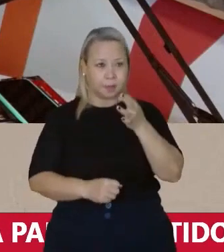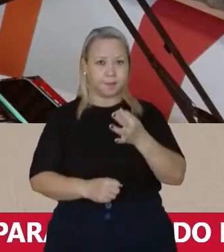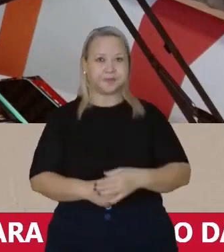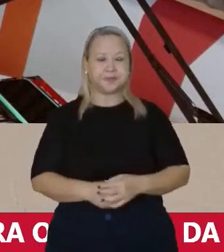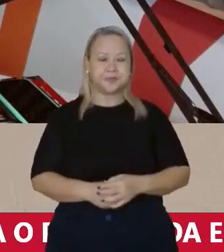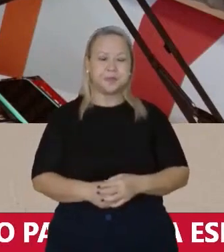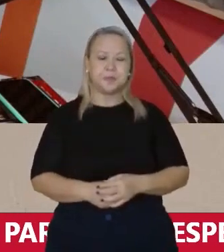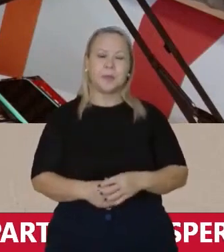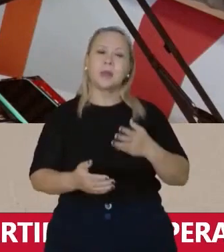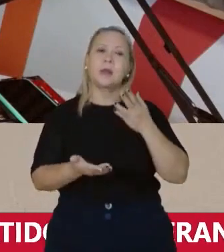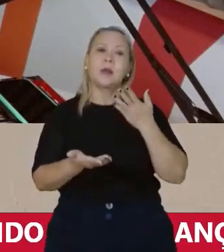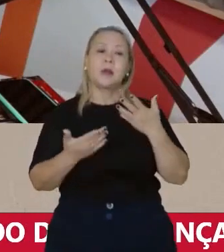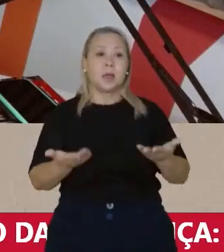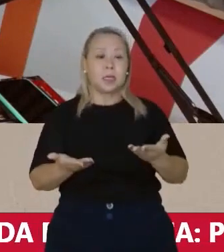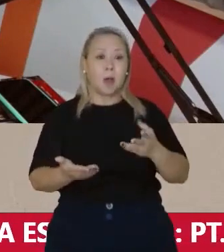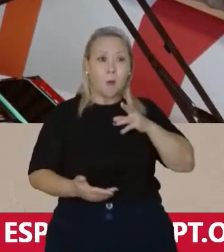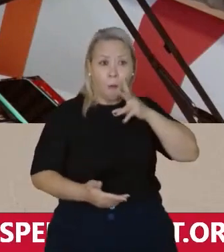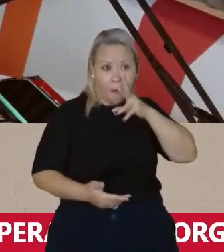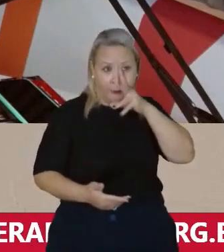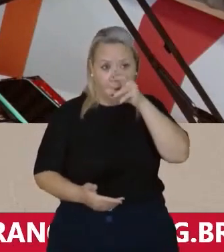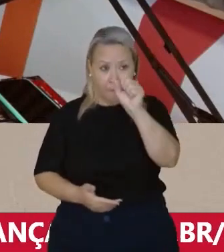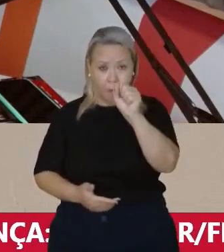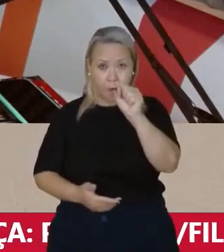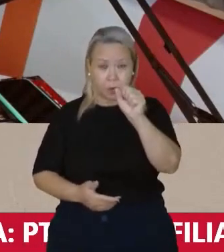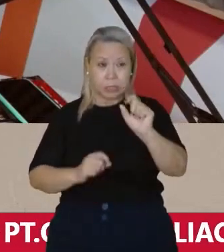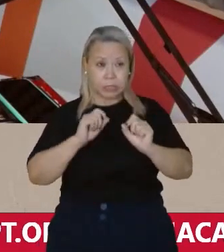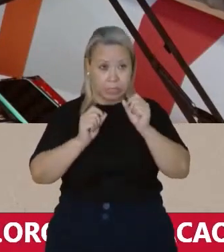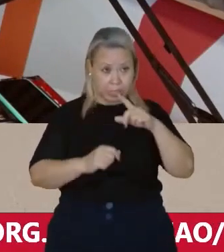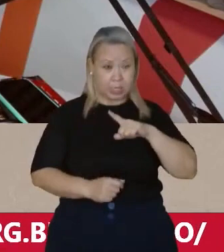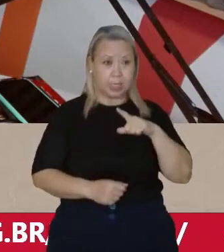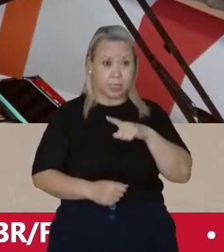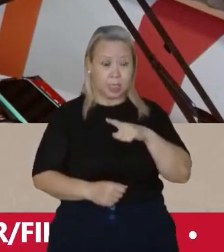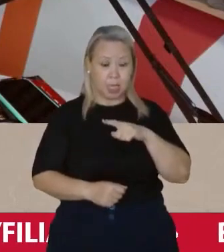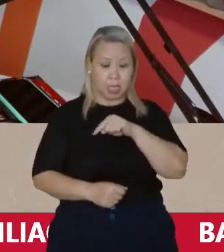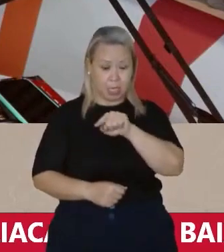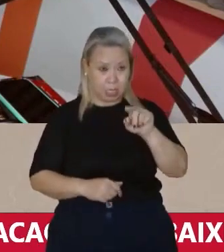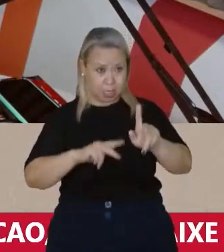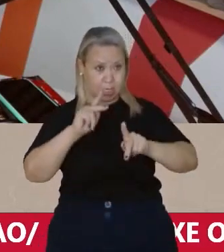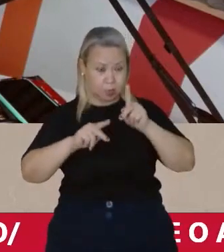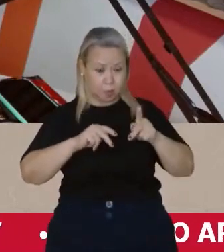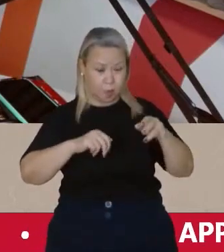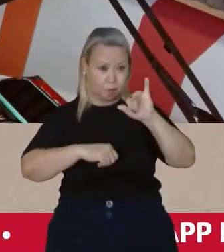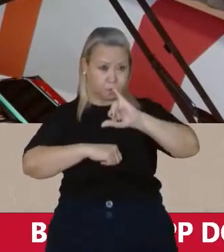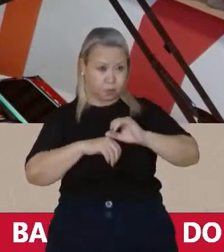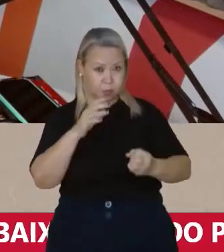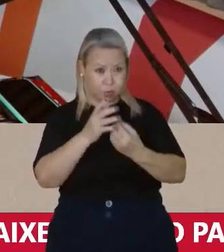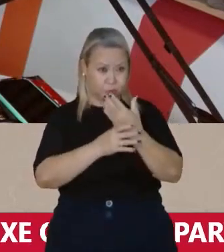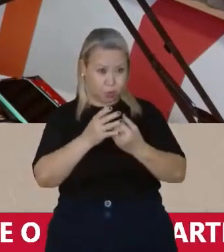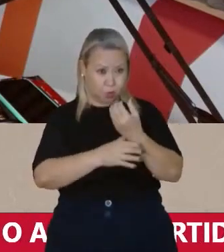direto. Então, a força que tem desse povo de matriz africana,